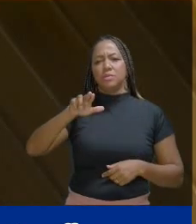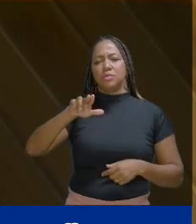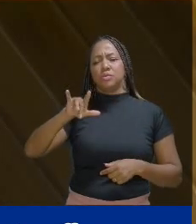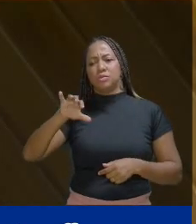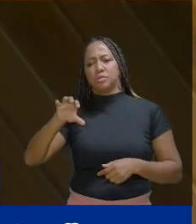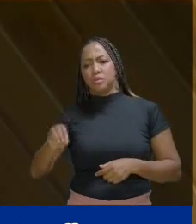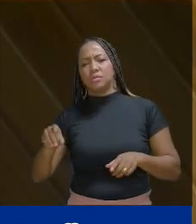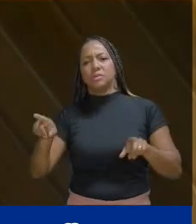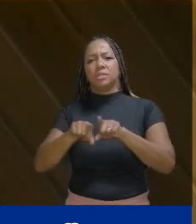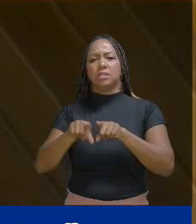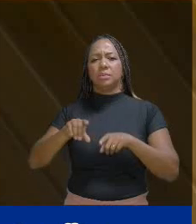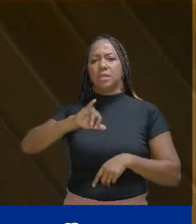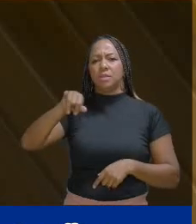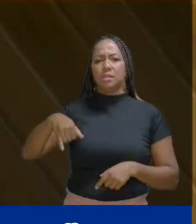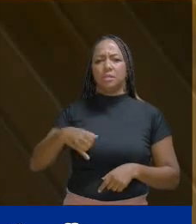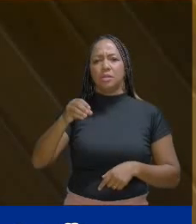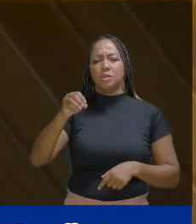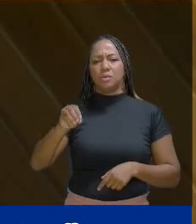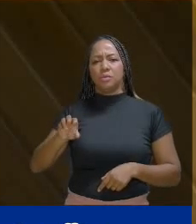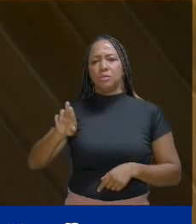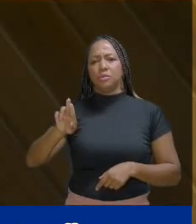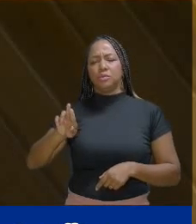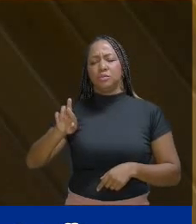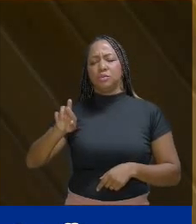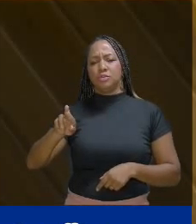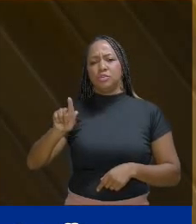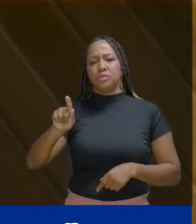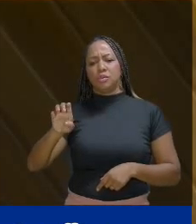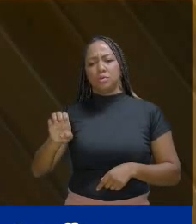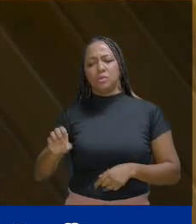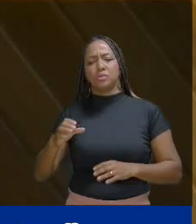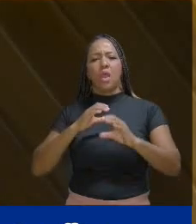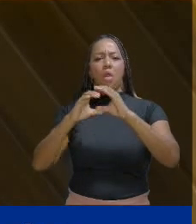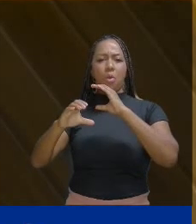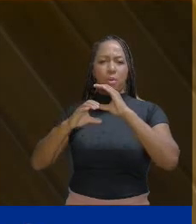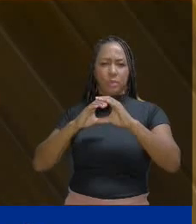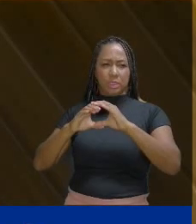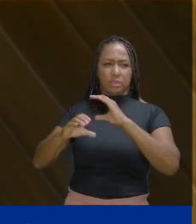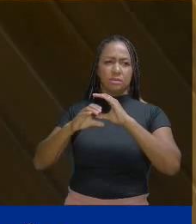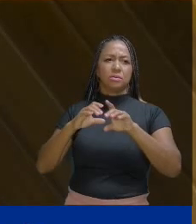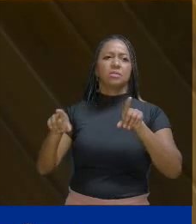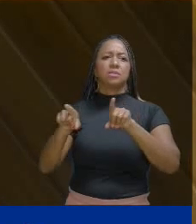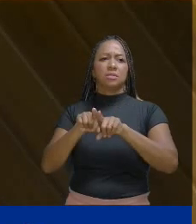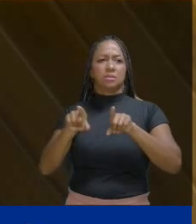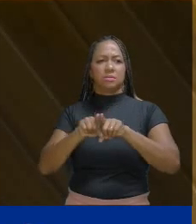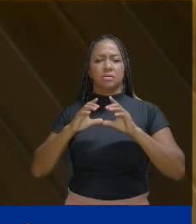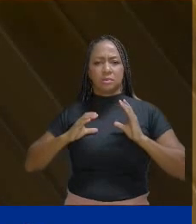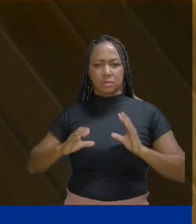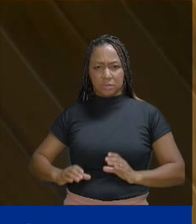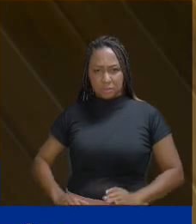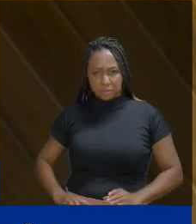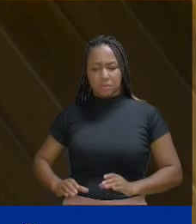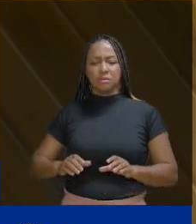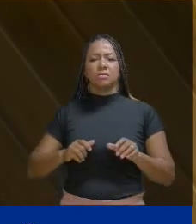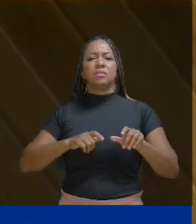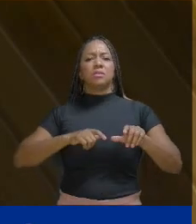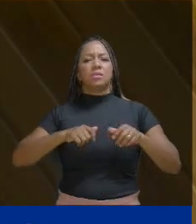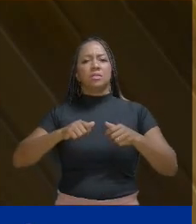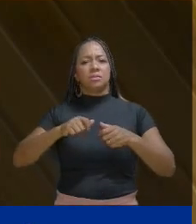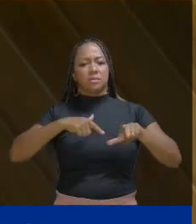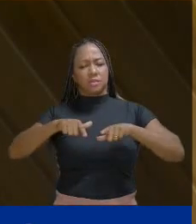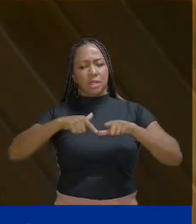César e Jorge Amanajás, evidenciada pelas comunicações e pela coordenação das